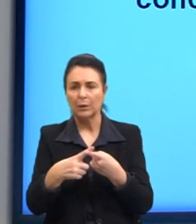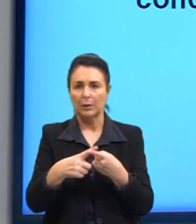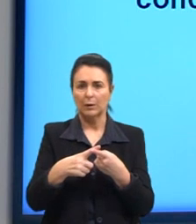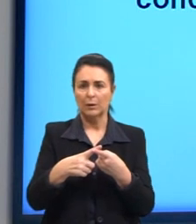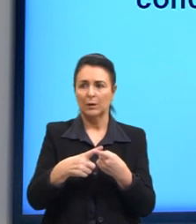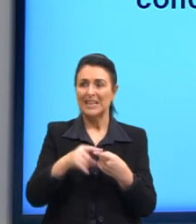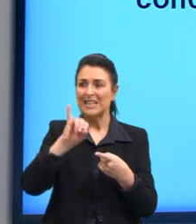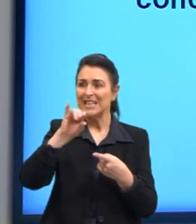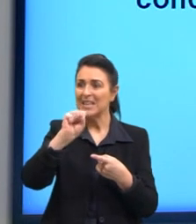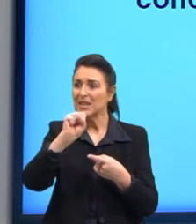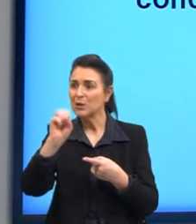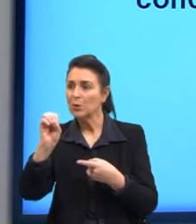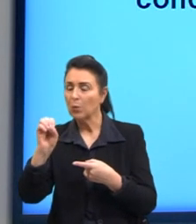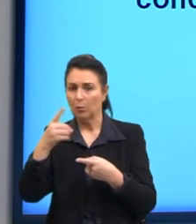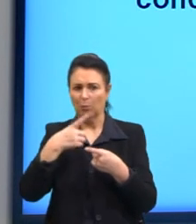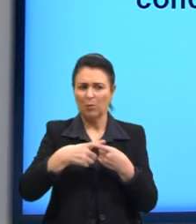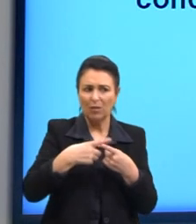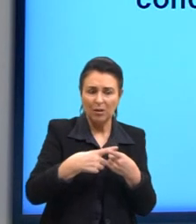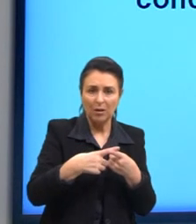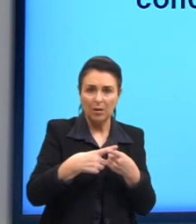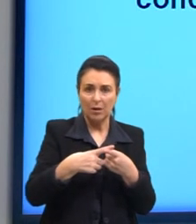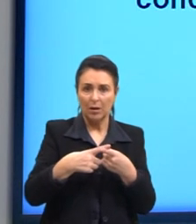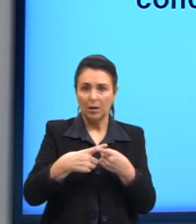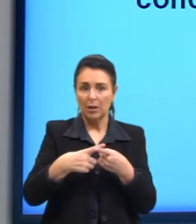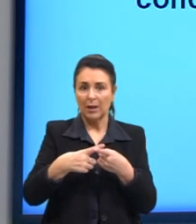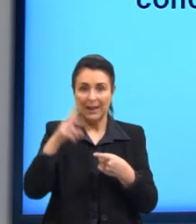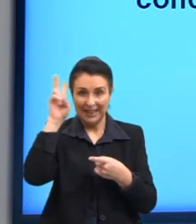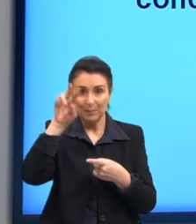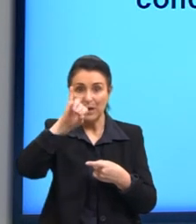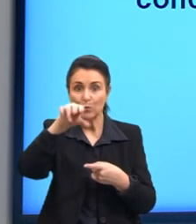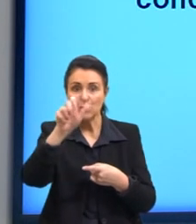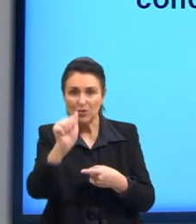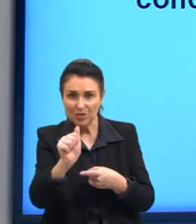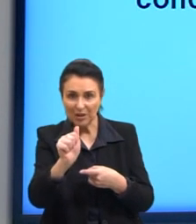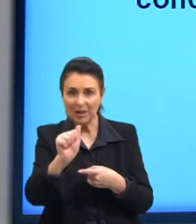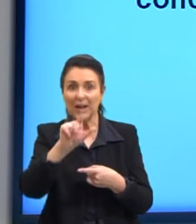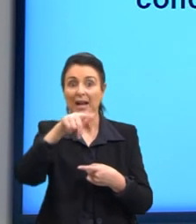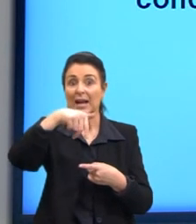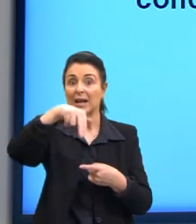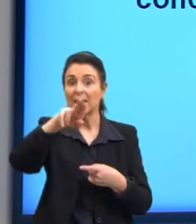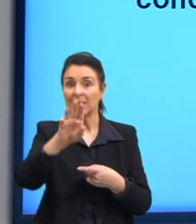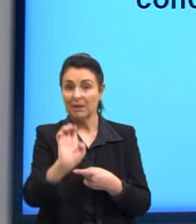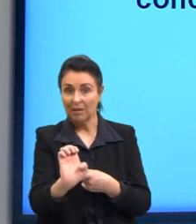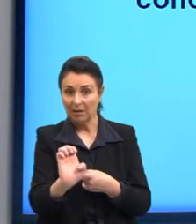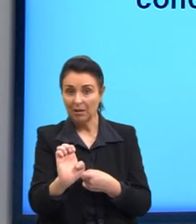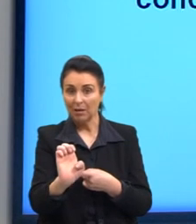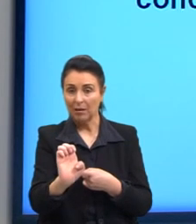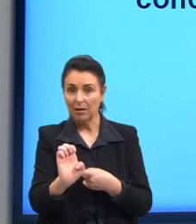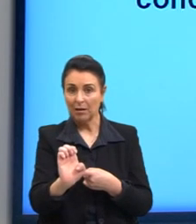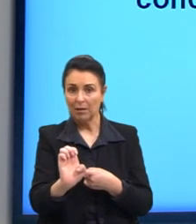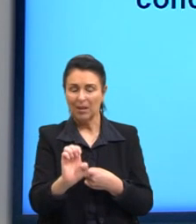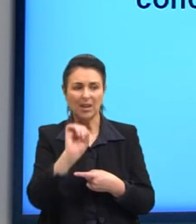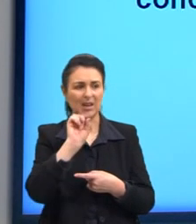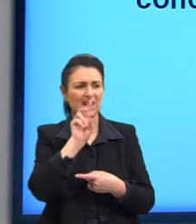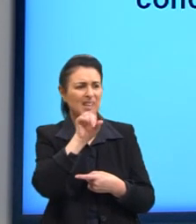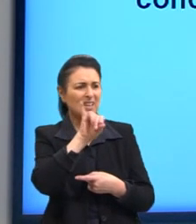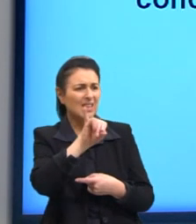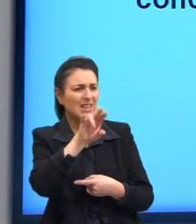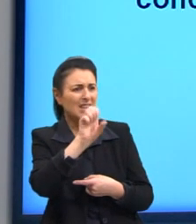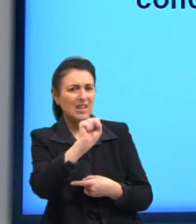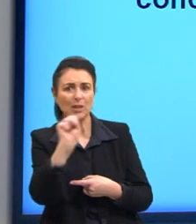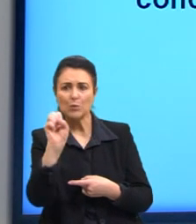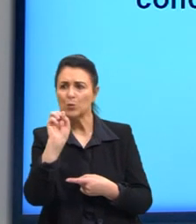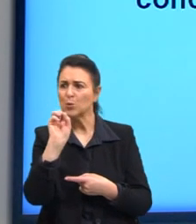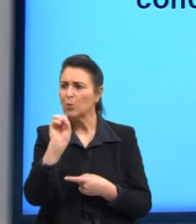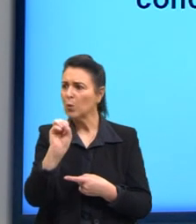ele está de novo assim como o já que né explicando então isso porque isso que o que eu falei antes